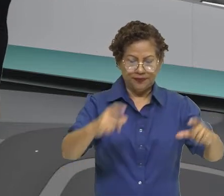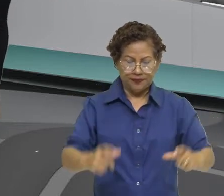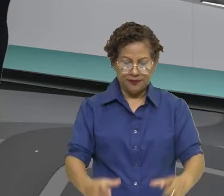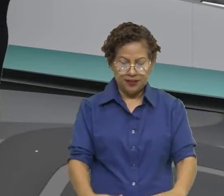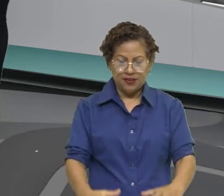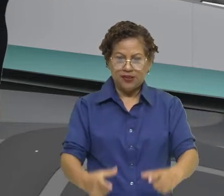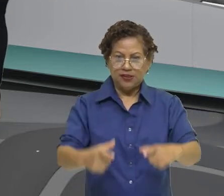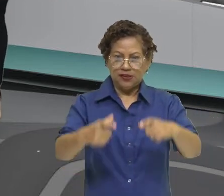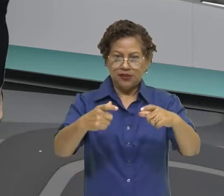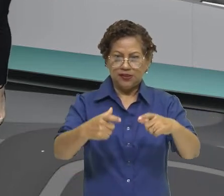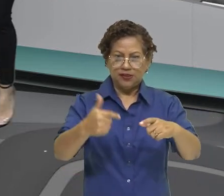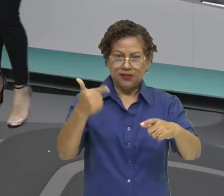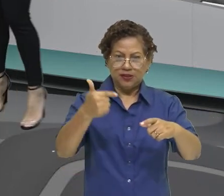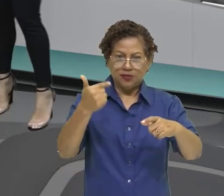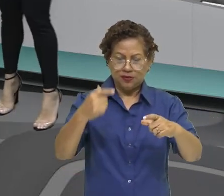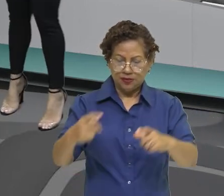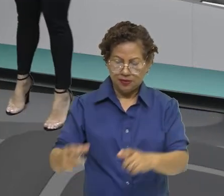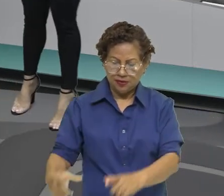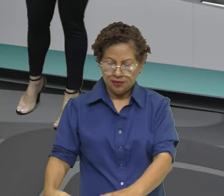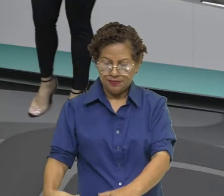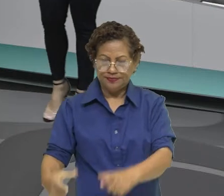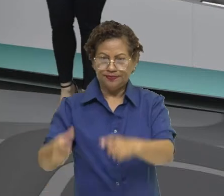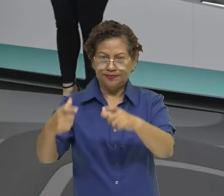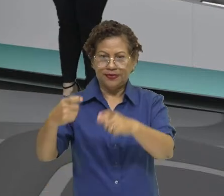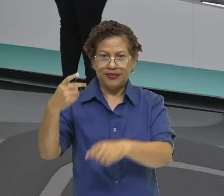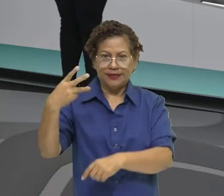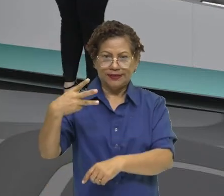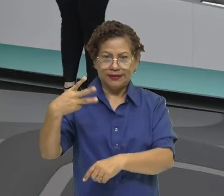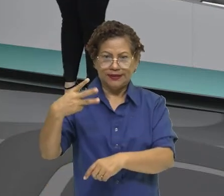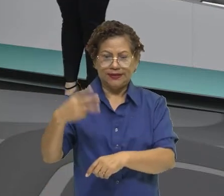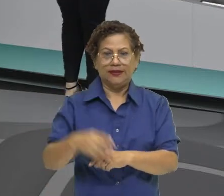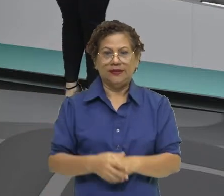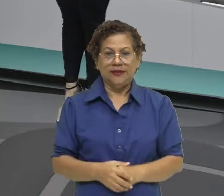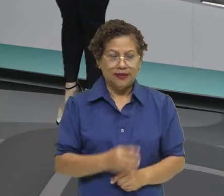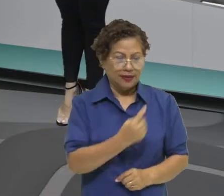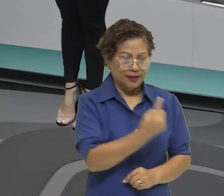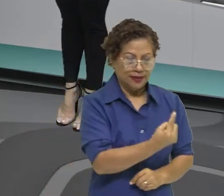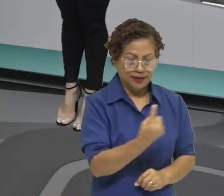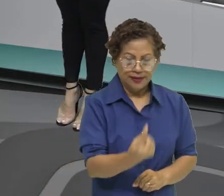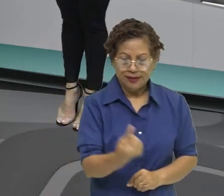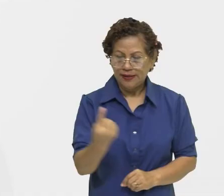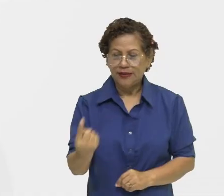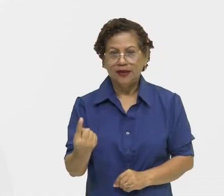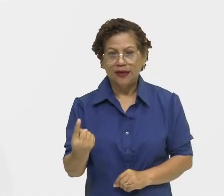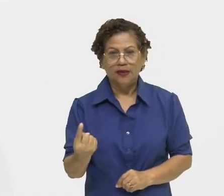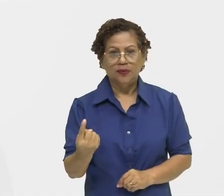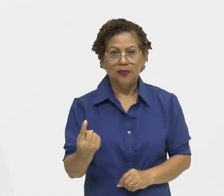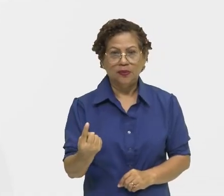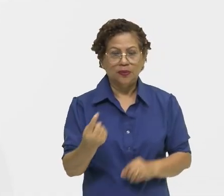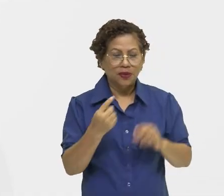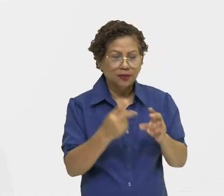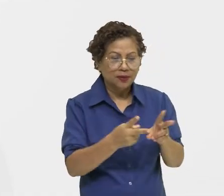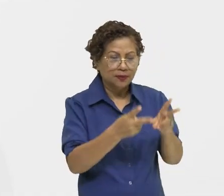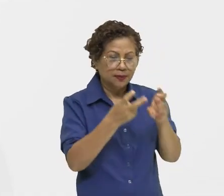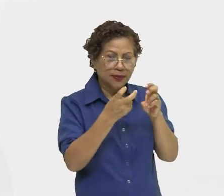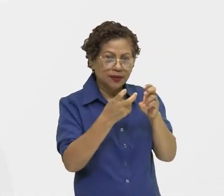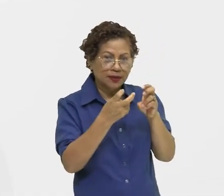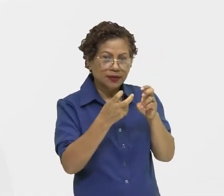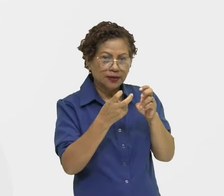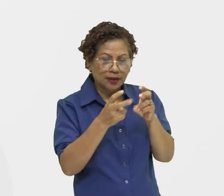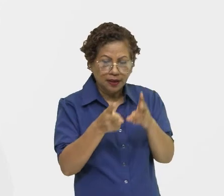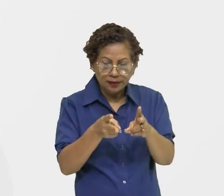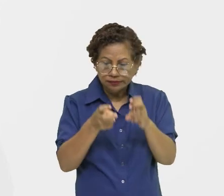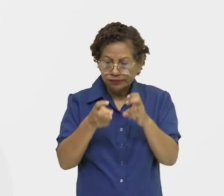para a gente perceber como elas são diferentes, para a gente conseguir visualizar melhor,